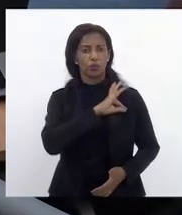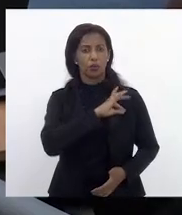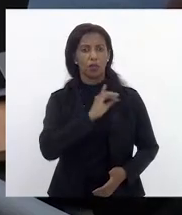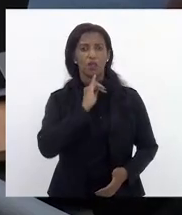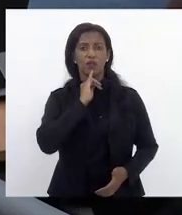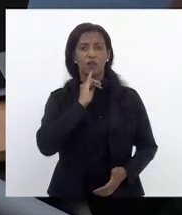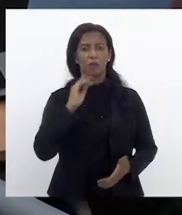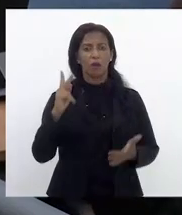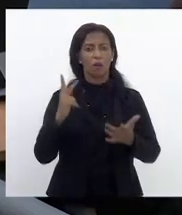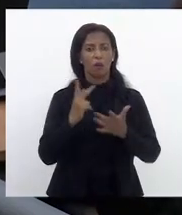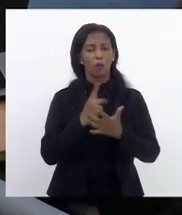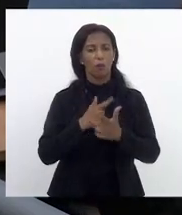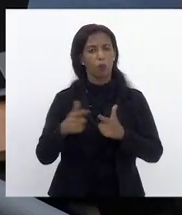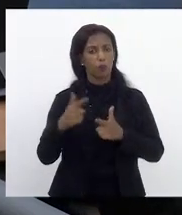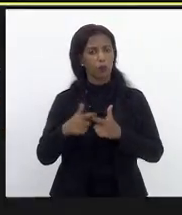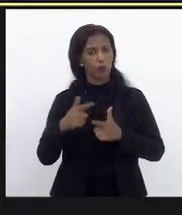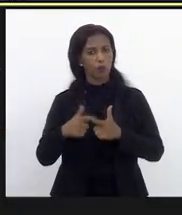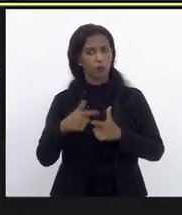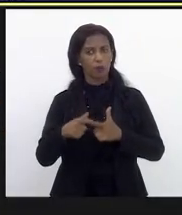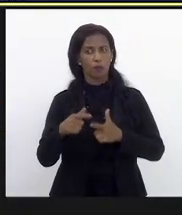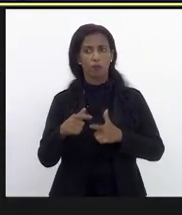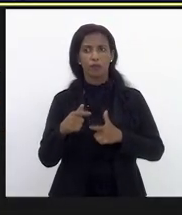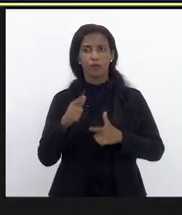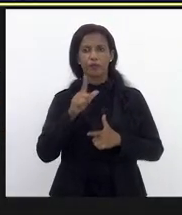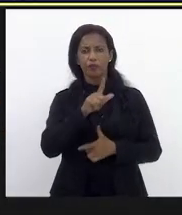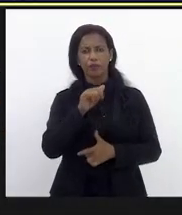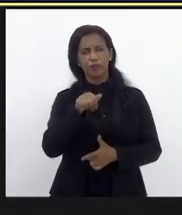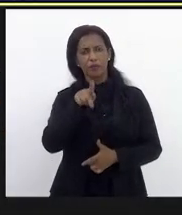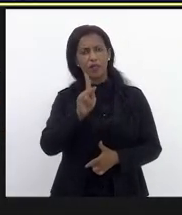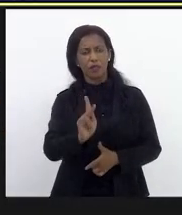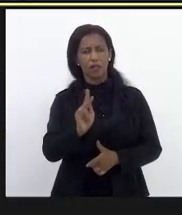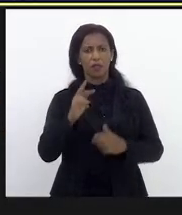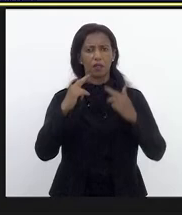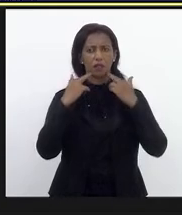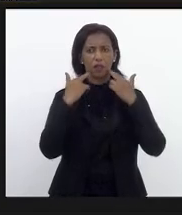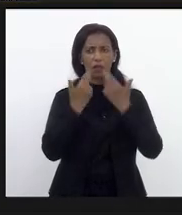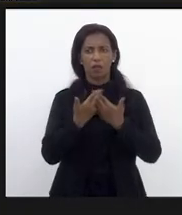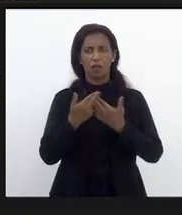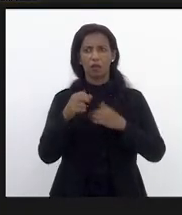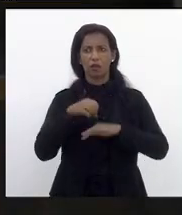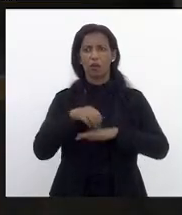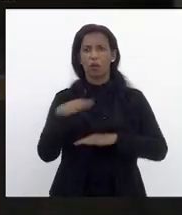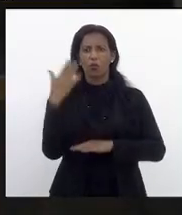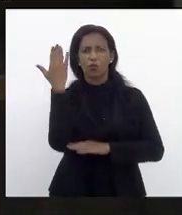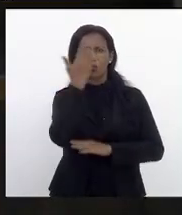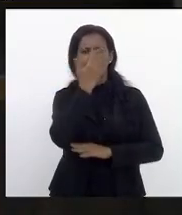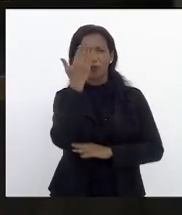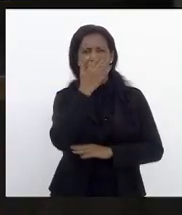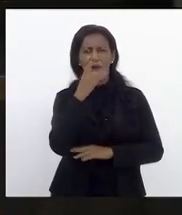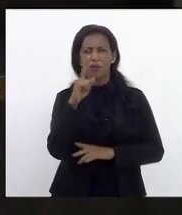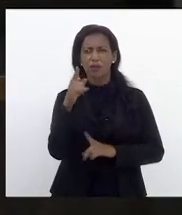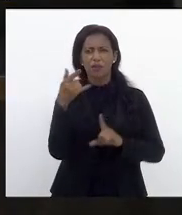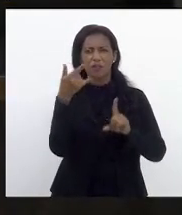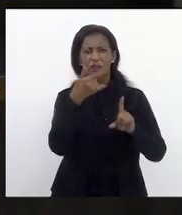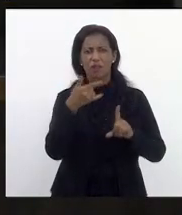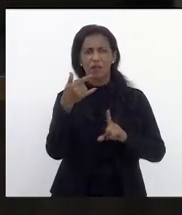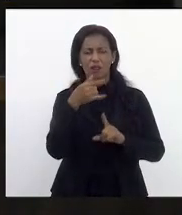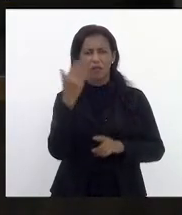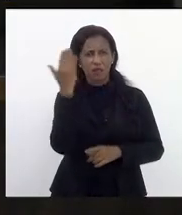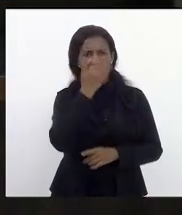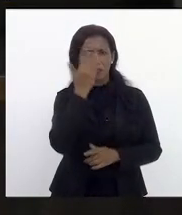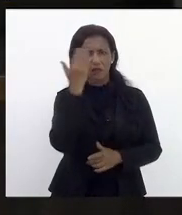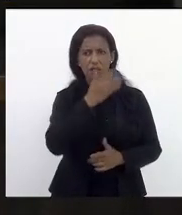infelizmente houve algum problema e nós só recebemos o link da reunião mas eu não tô lhe vendo aqui na reunião